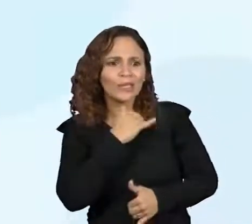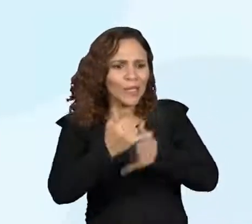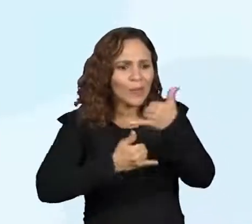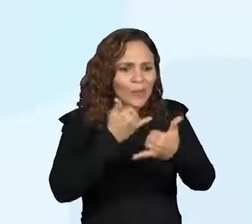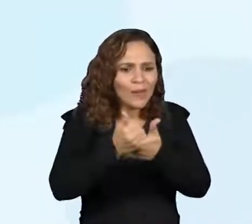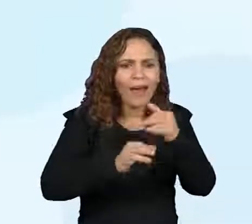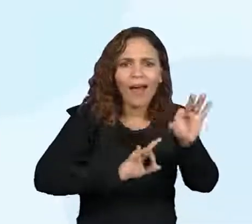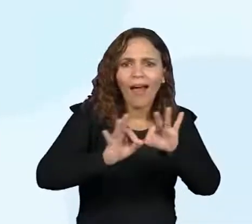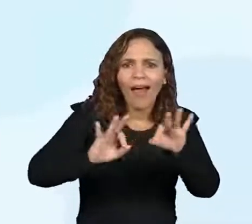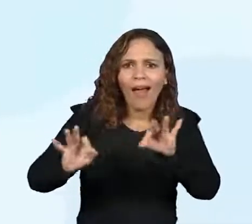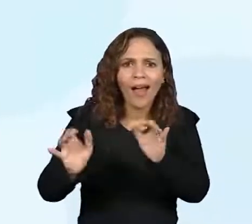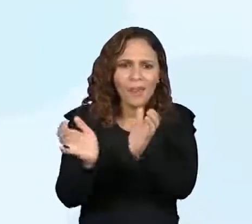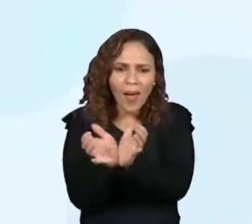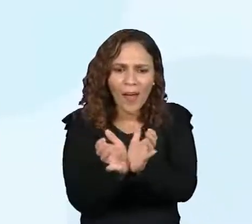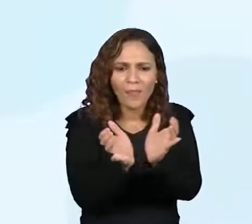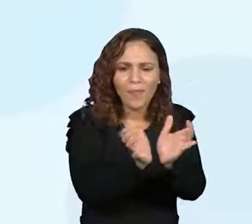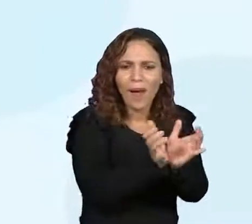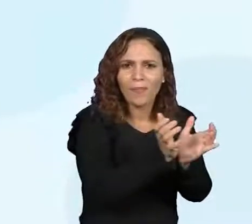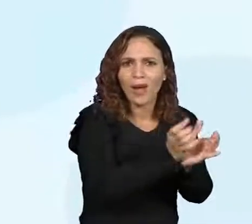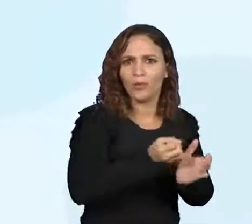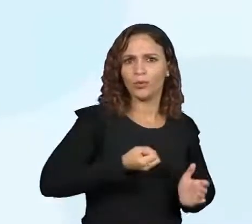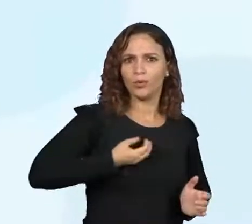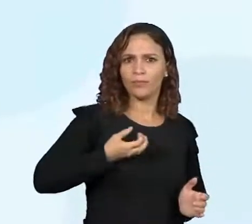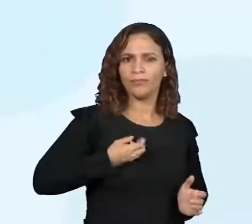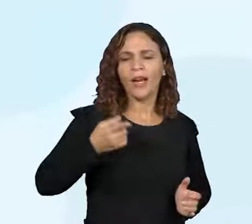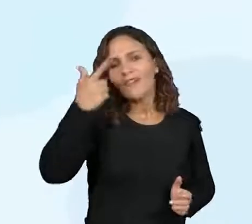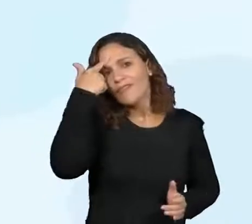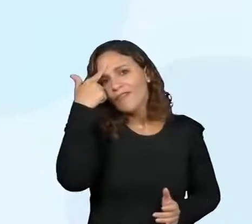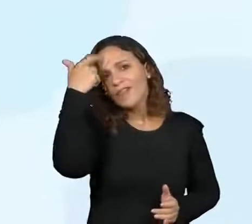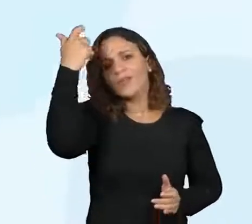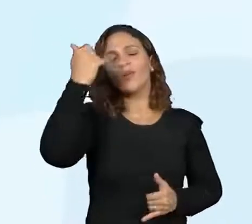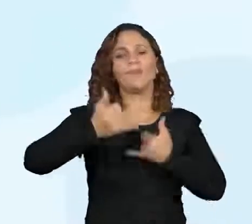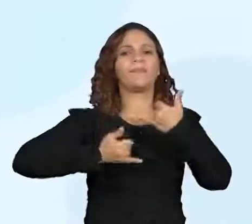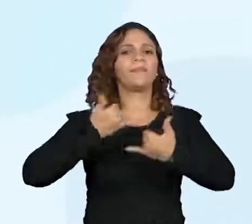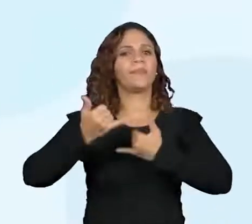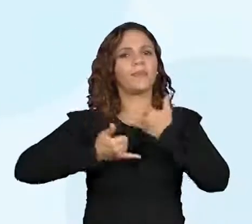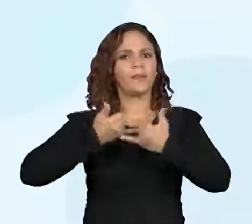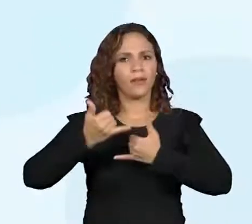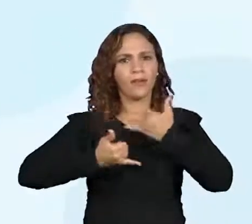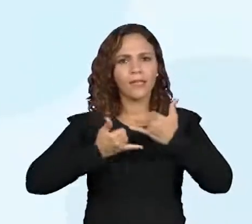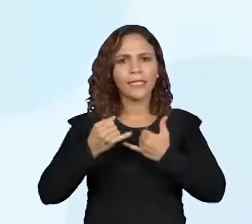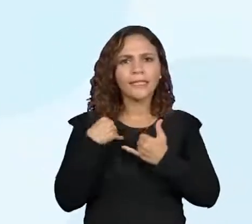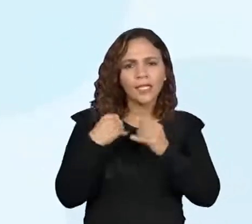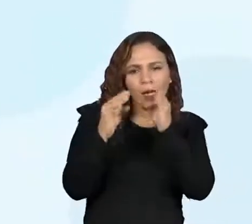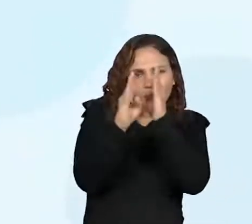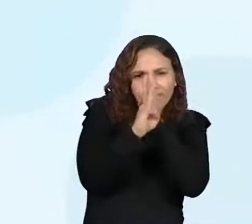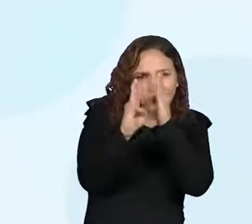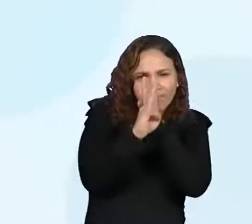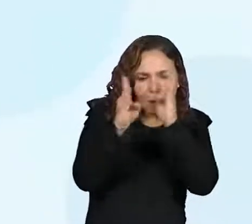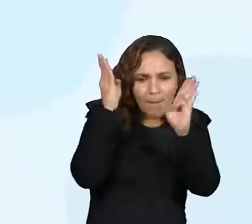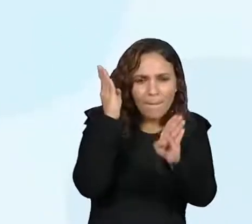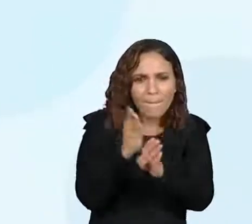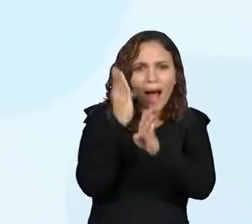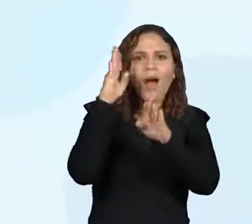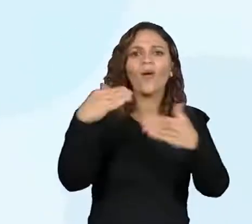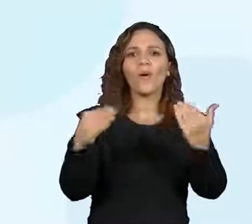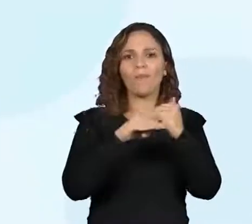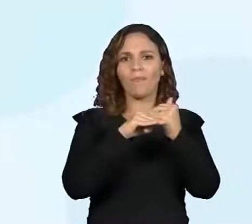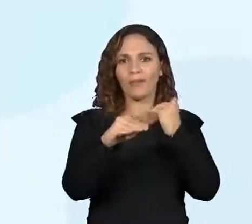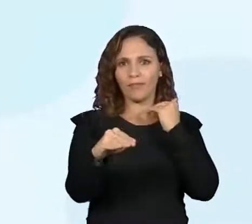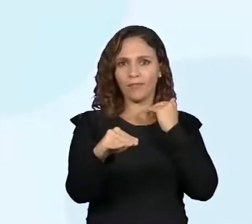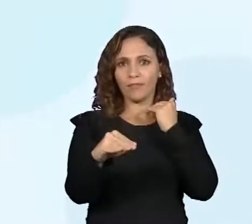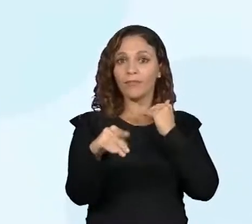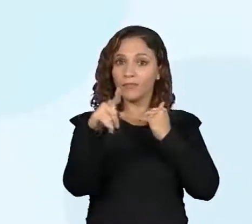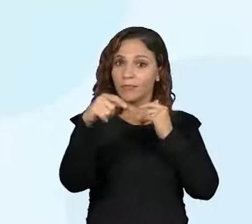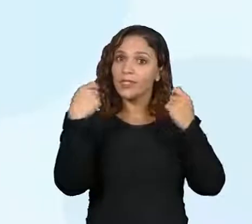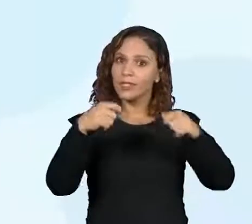em sequências numéricas que inventaram uma brincadeira de detetive da sequência. Descubra